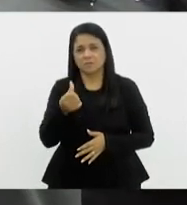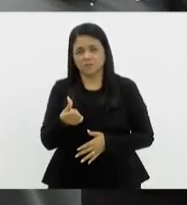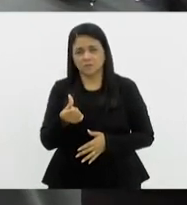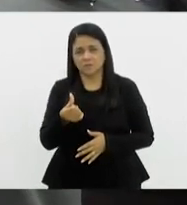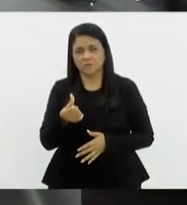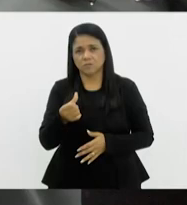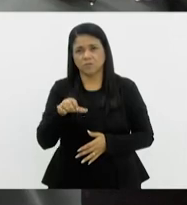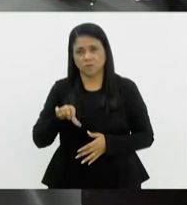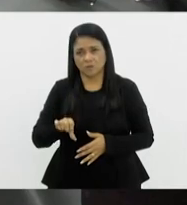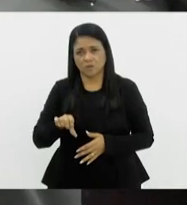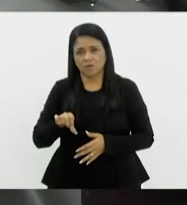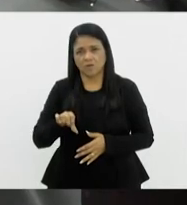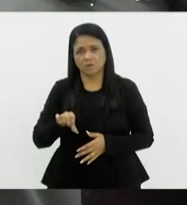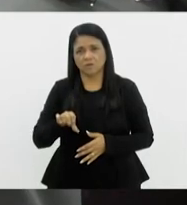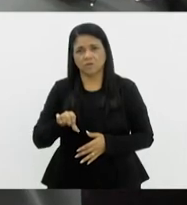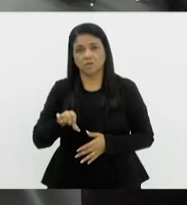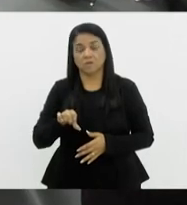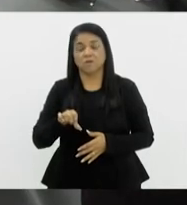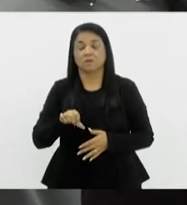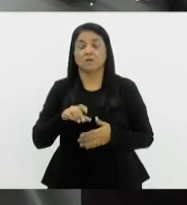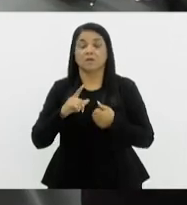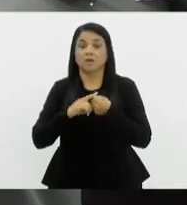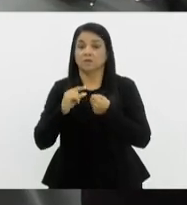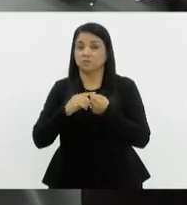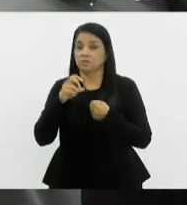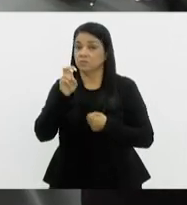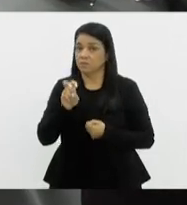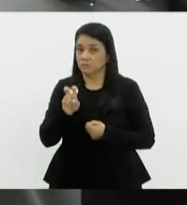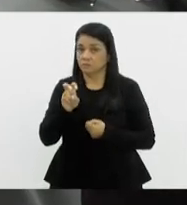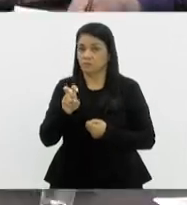10. Perfeito. Então, não é artigo 5, é 5º. Perfeito.